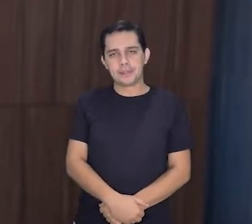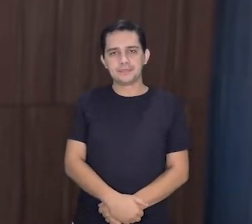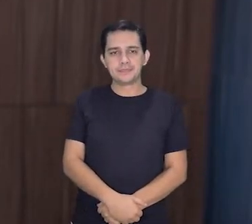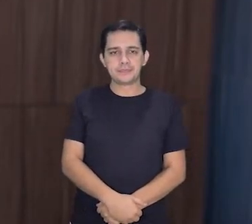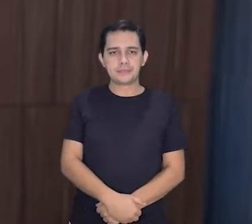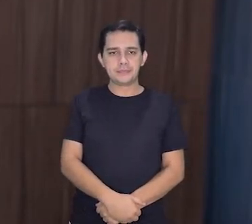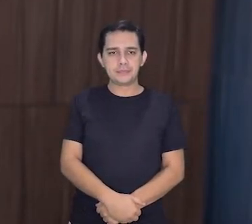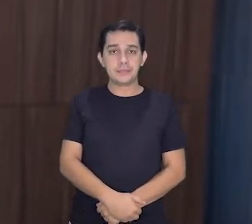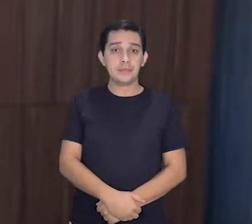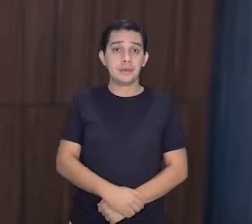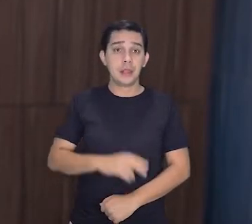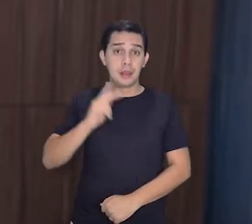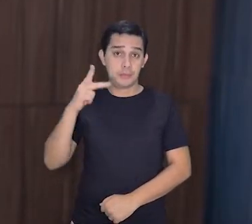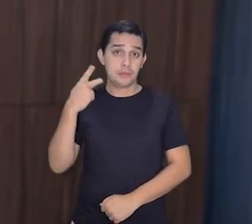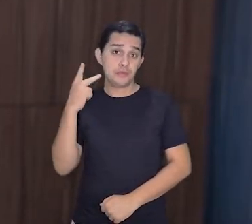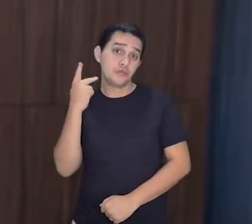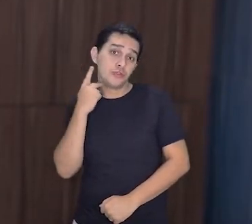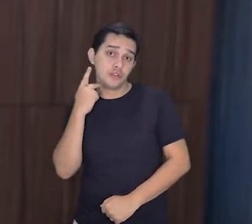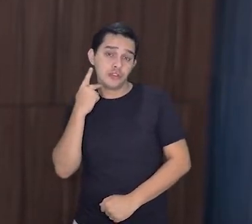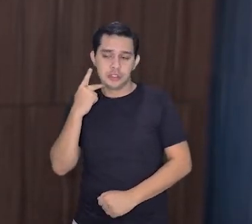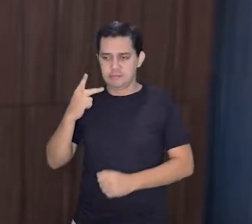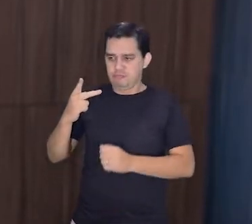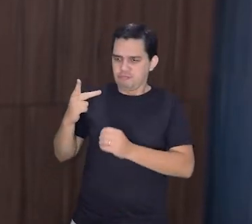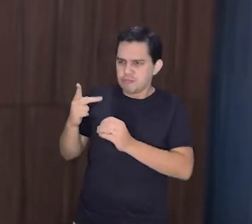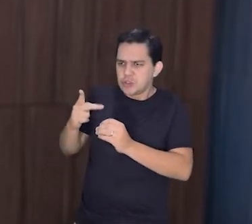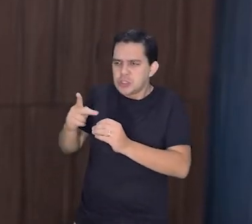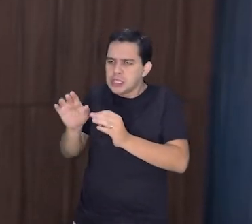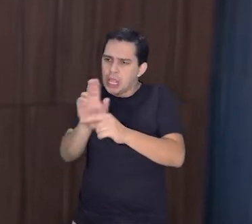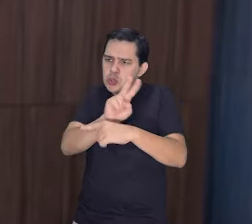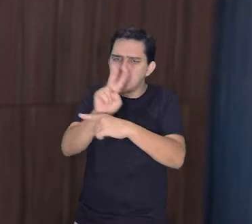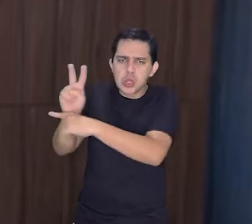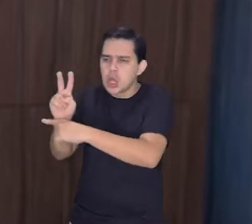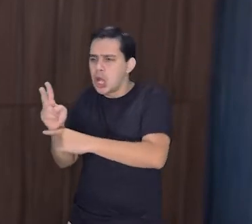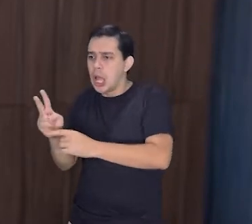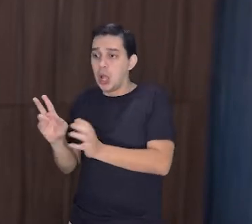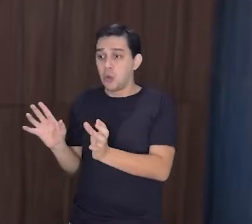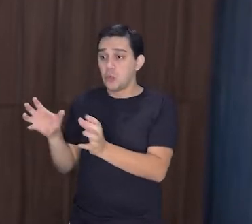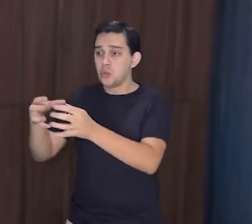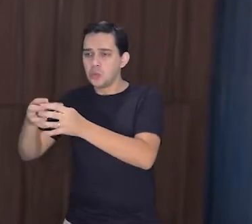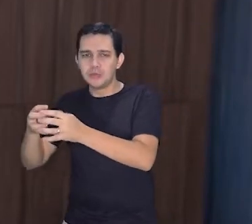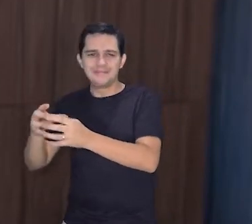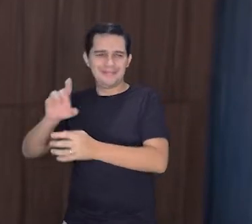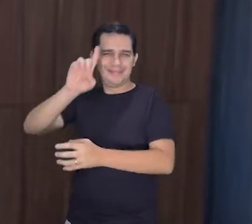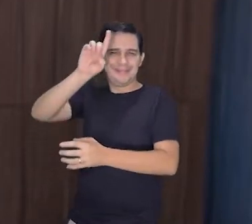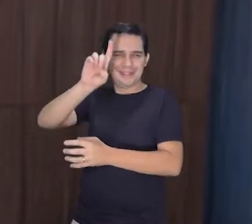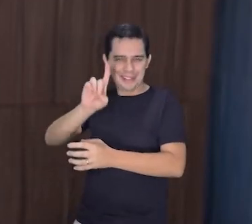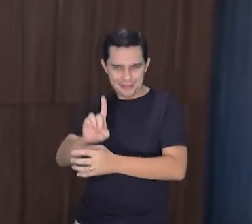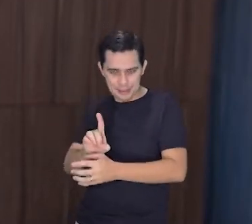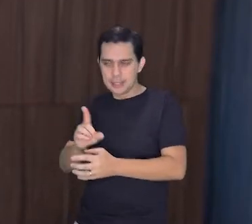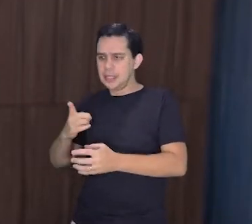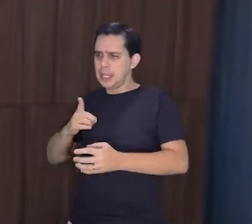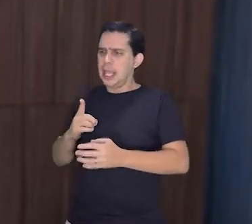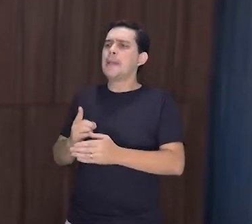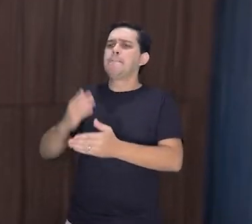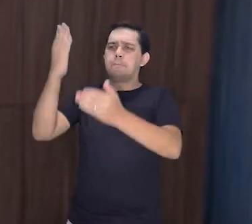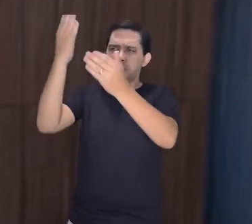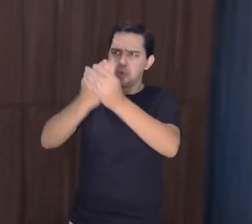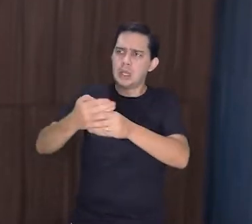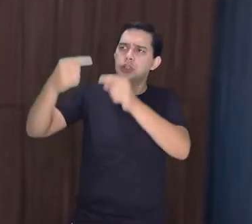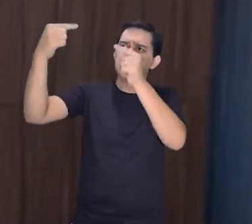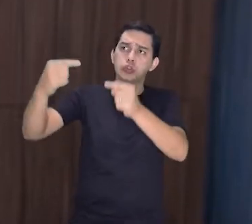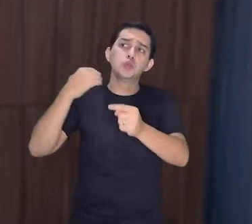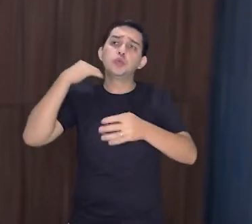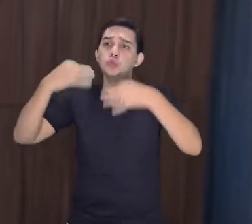Justiça de Tutela Coletiva da Pessoa com Deficiência da capital do MPRJ ajuizou ação civil pública com pedido liminar para que